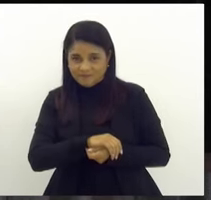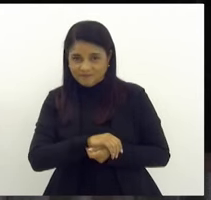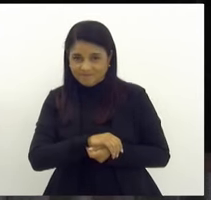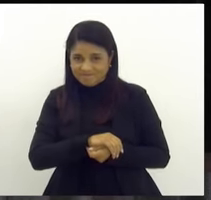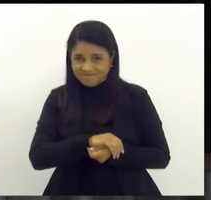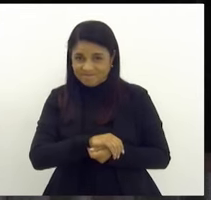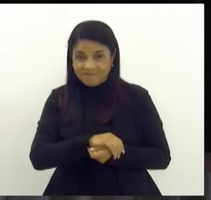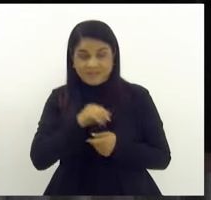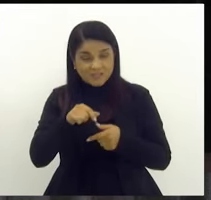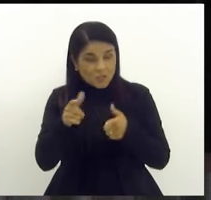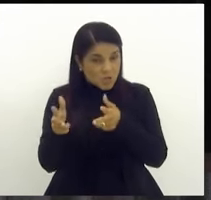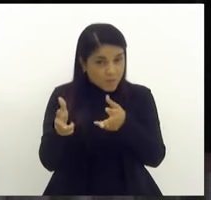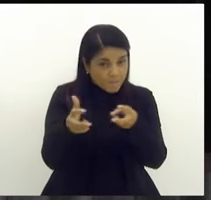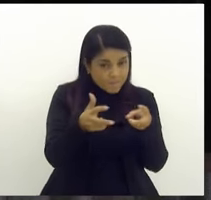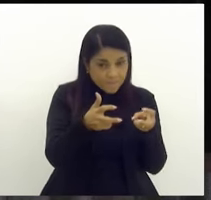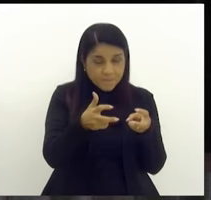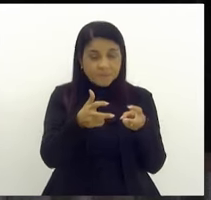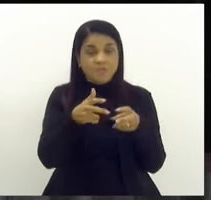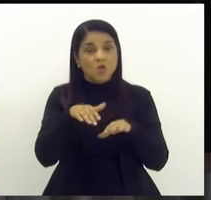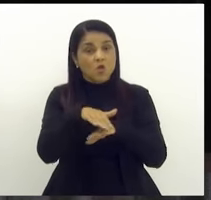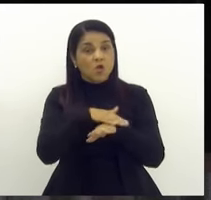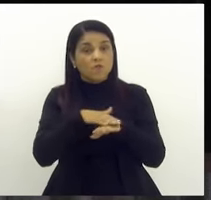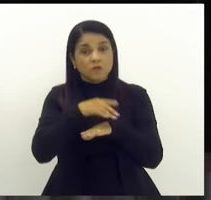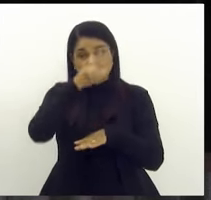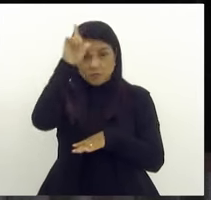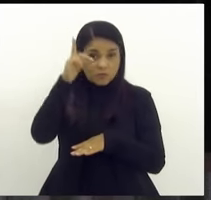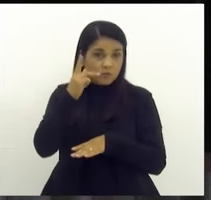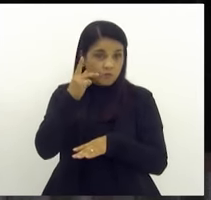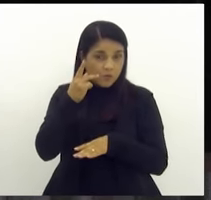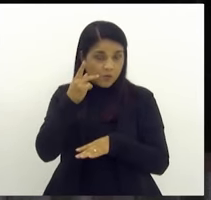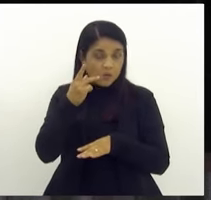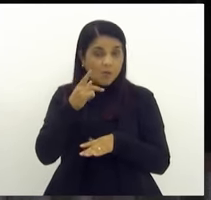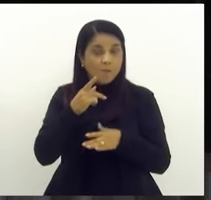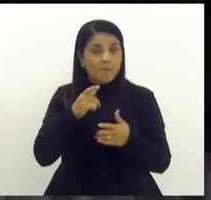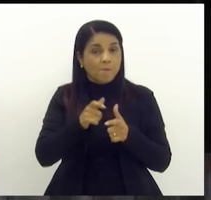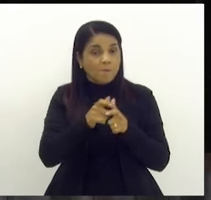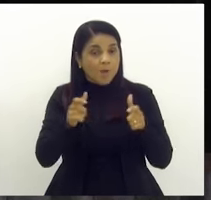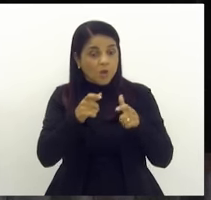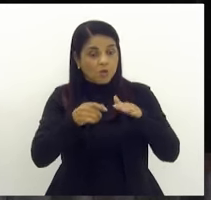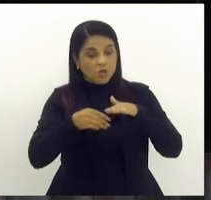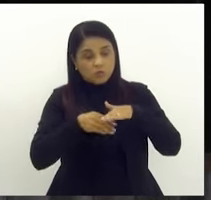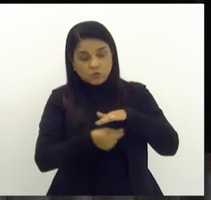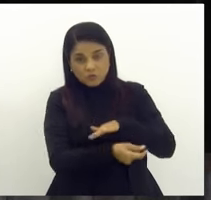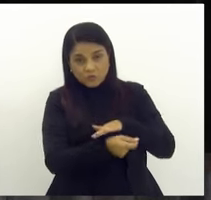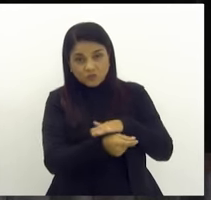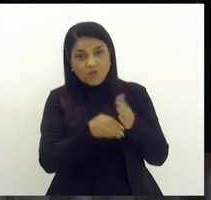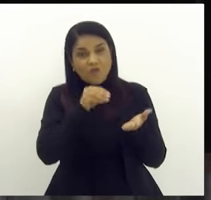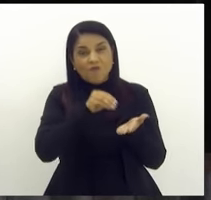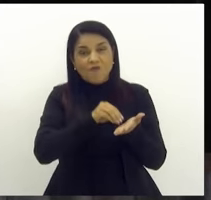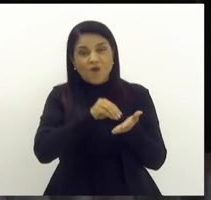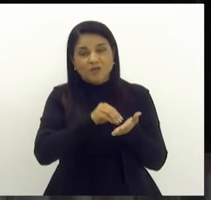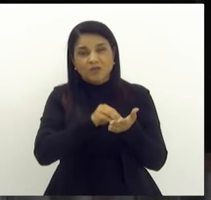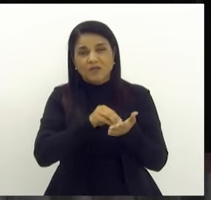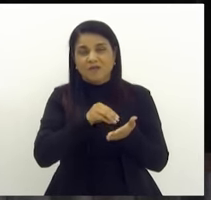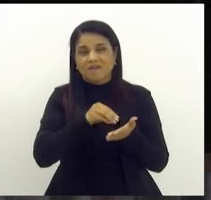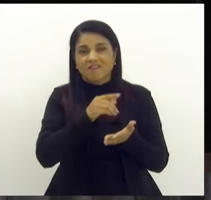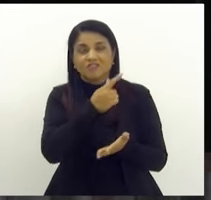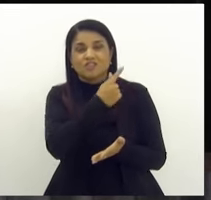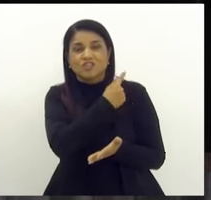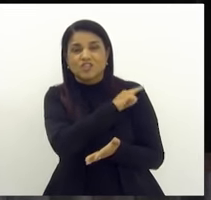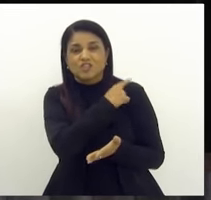forem observar eu tava conando deput Paulo a maioria dos Fundos é falta de gão dos fund não